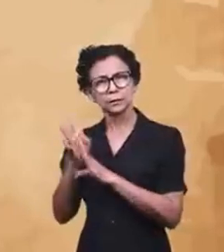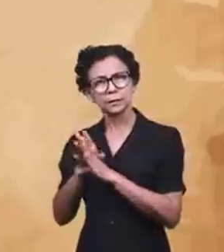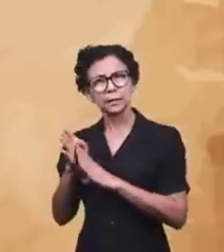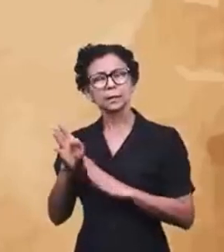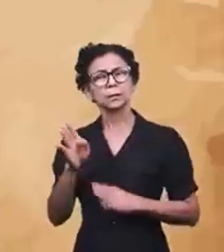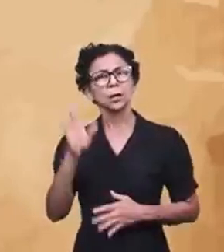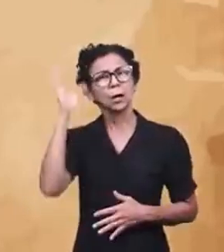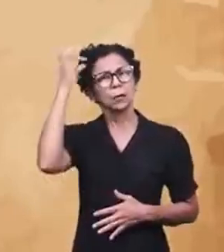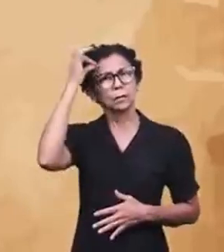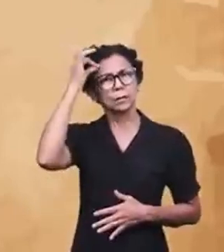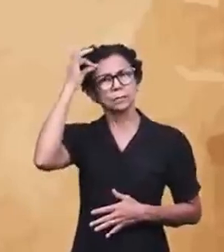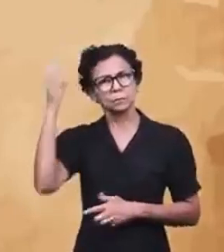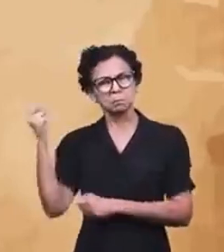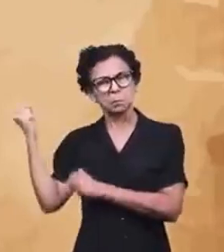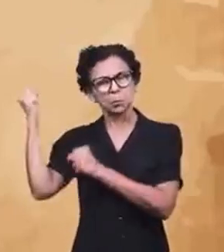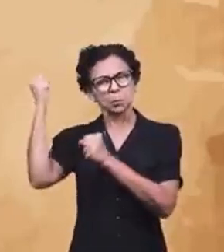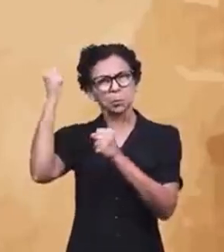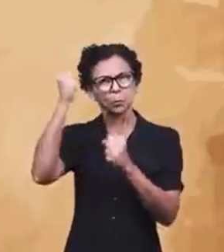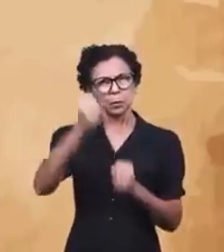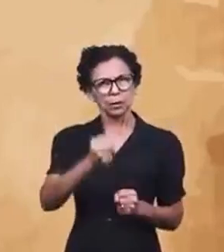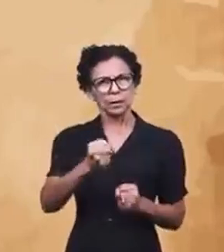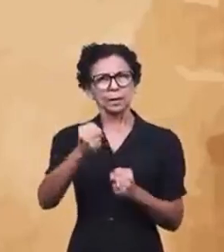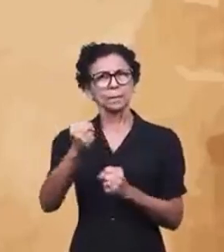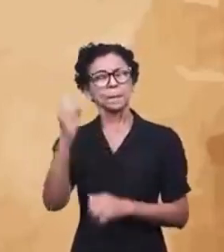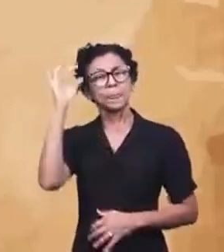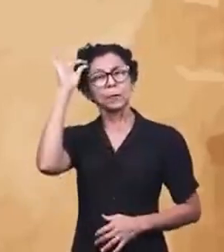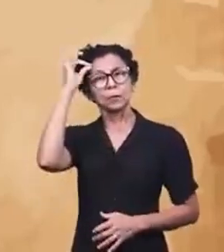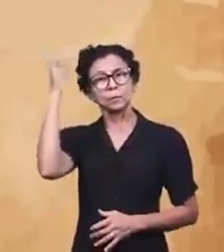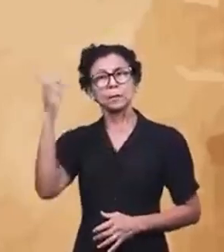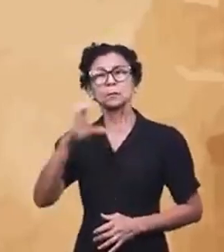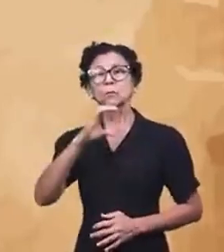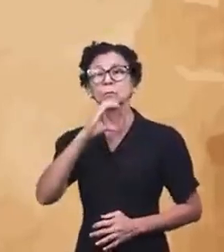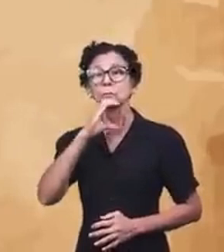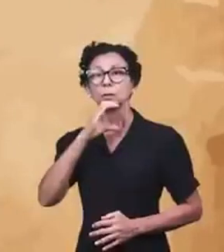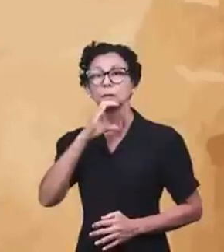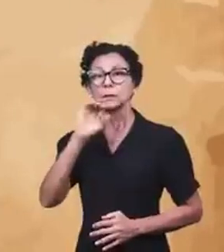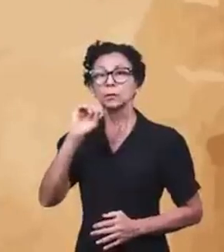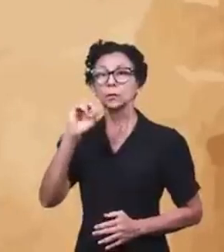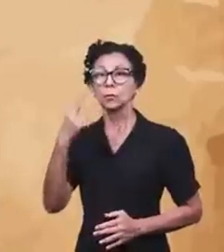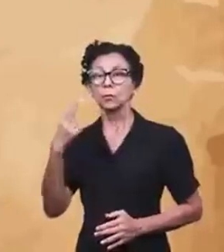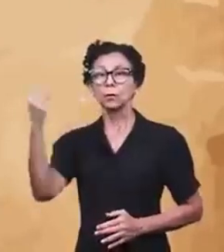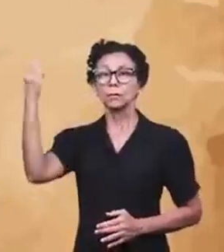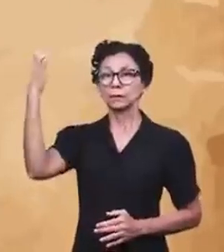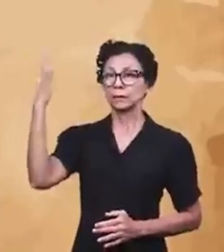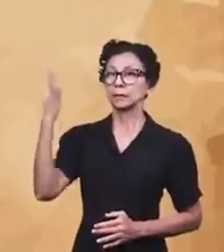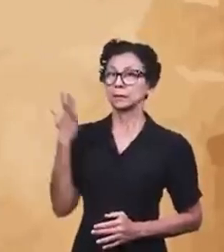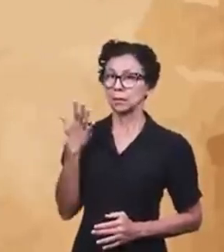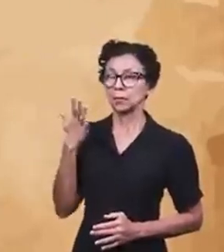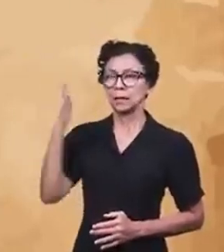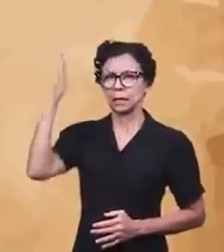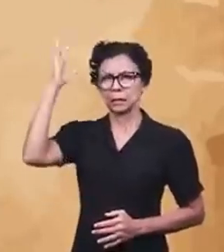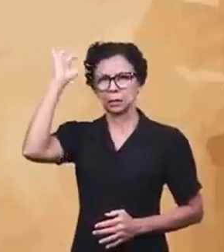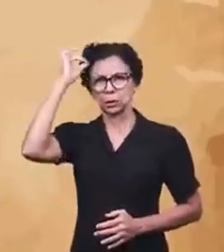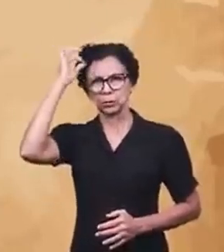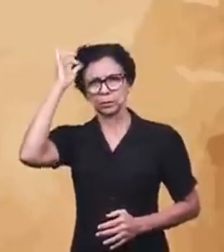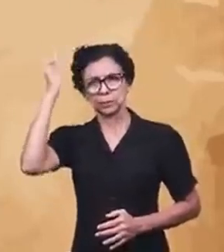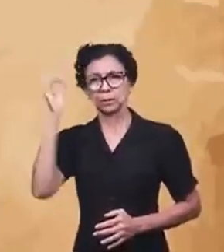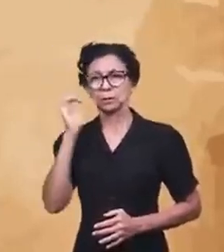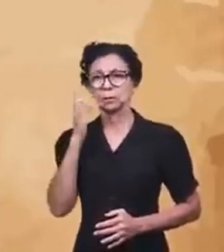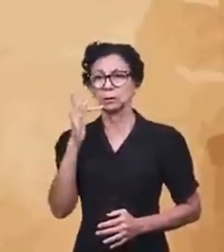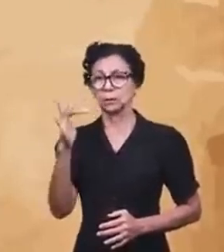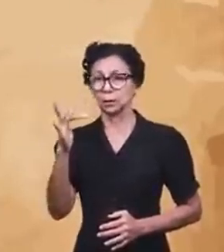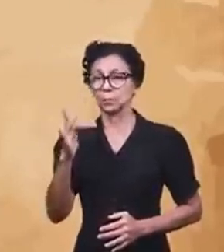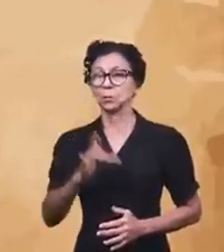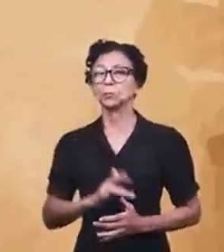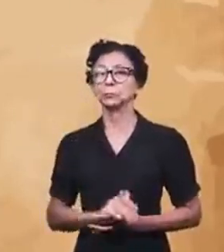de fortaleza, o Espírito de conhecimento ou revelação, e o Espírito de temor." Nos dias